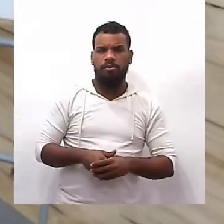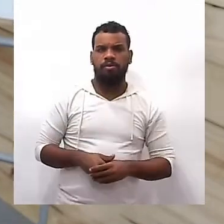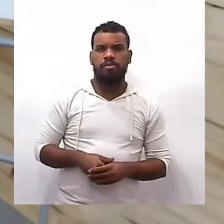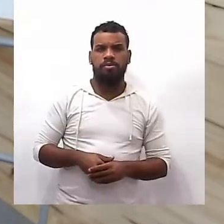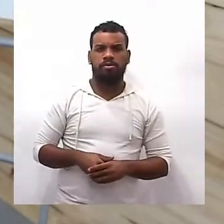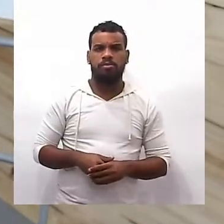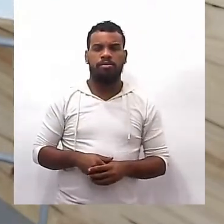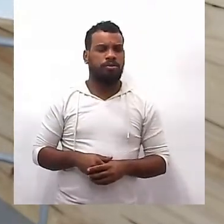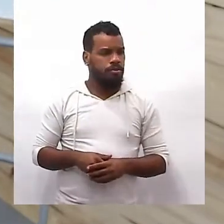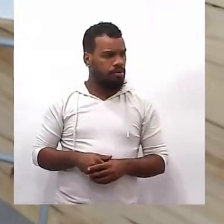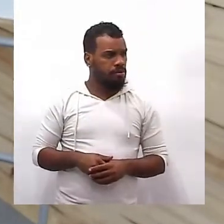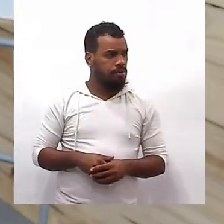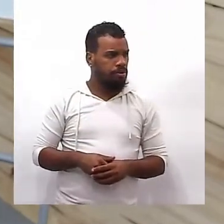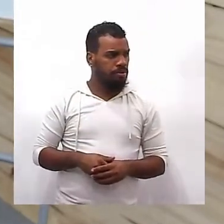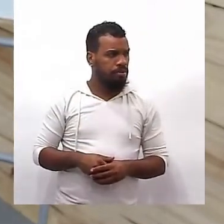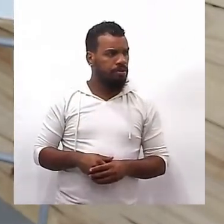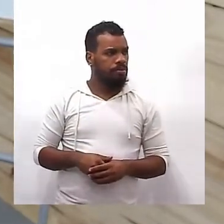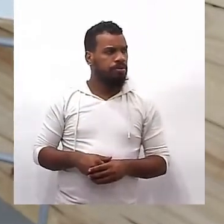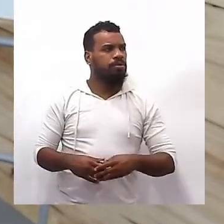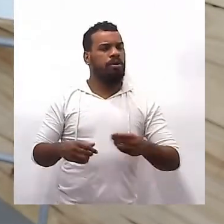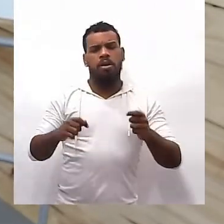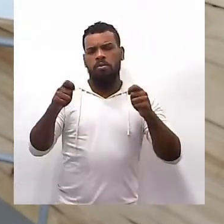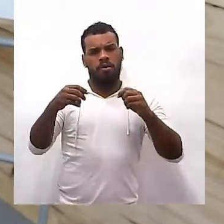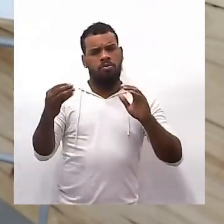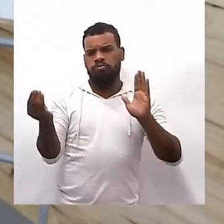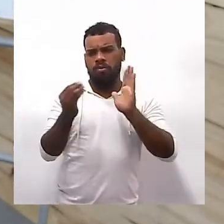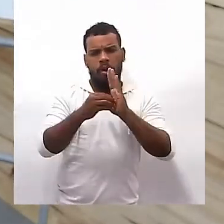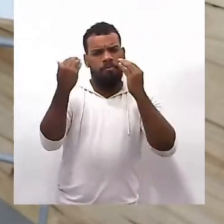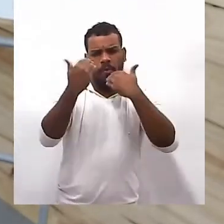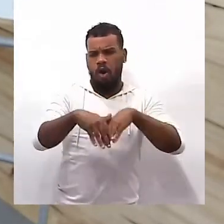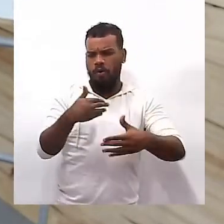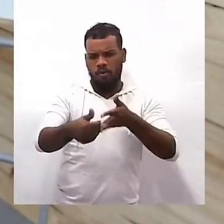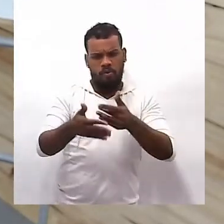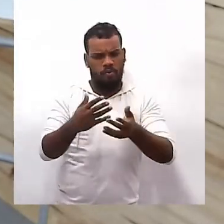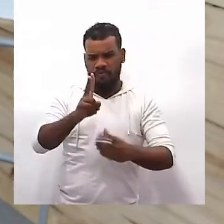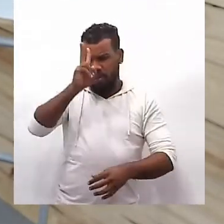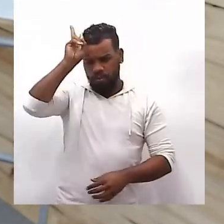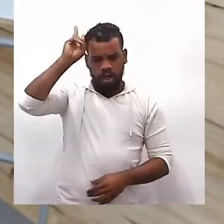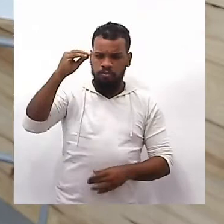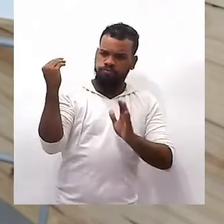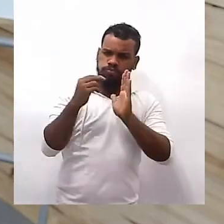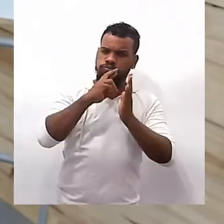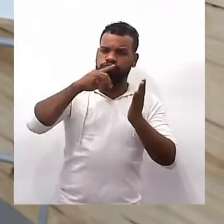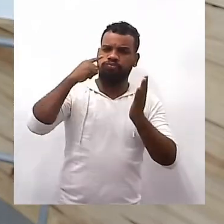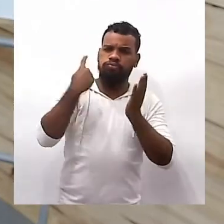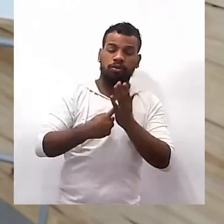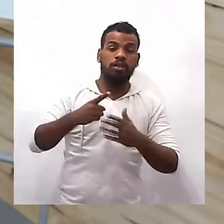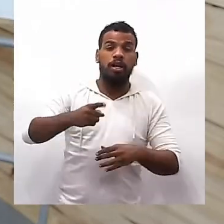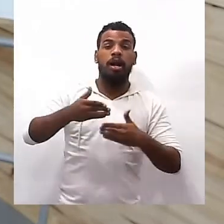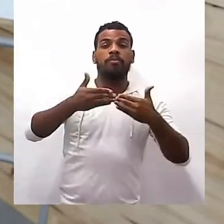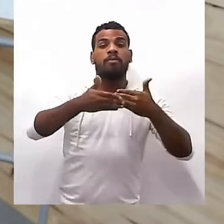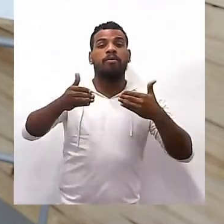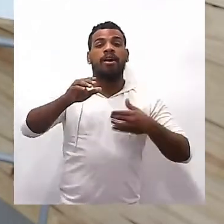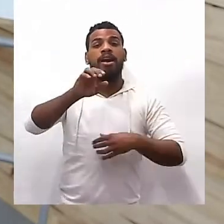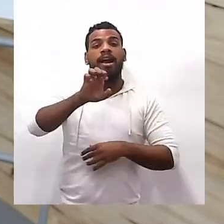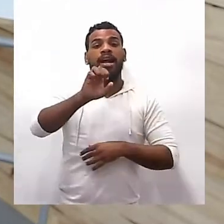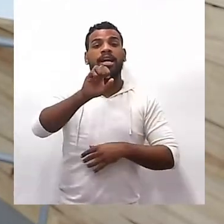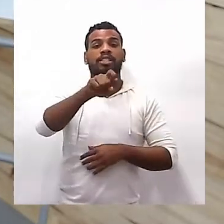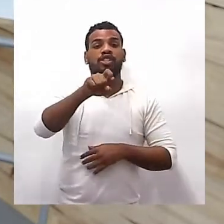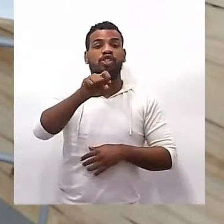pegou o processo de fermentação, você pode marcar em qualquer prova de vestibular. Isso aqui é um processo